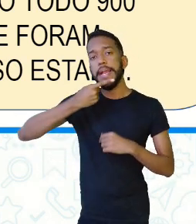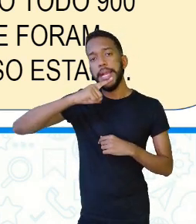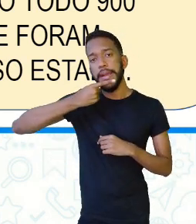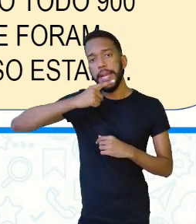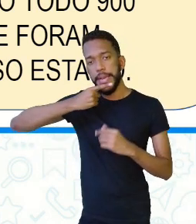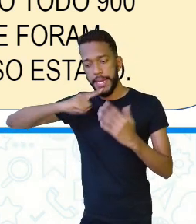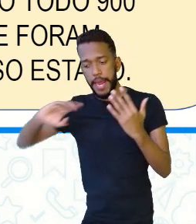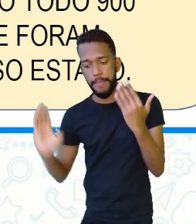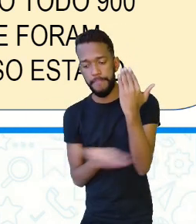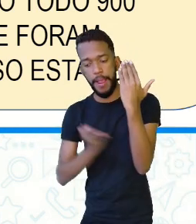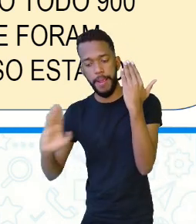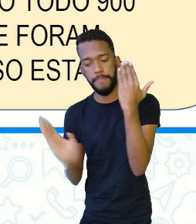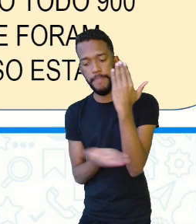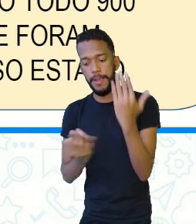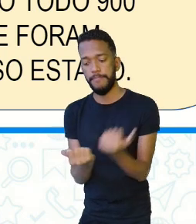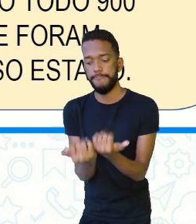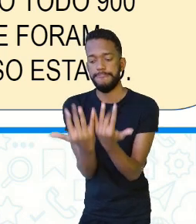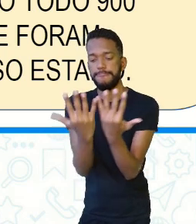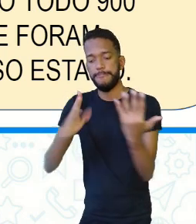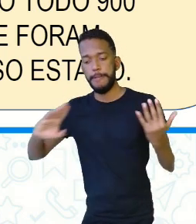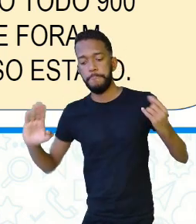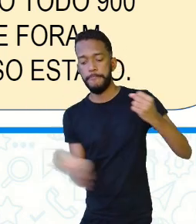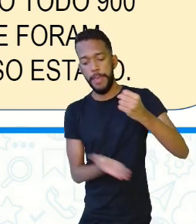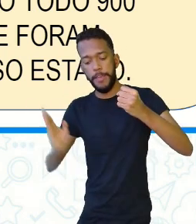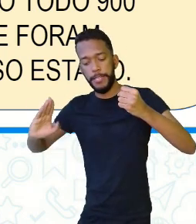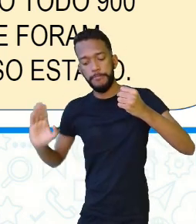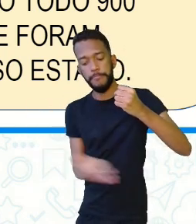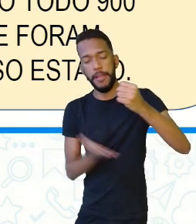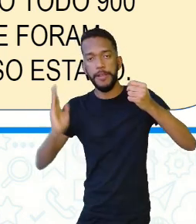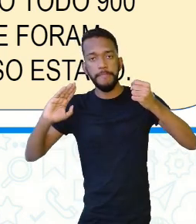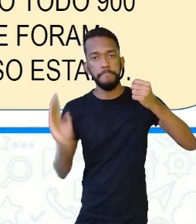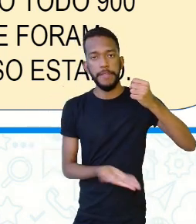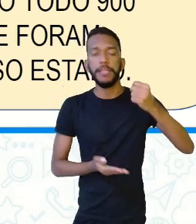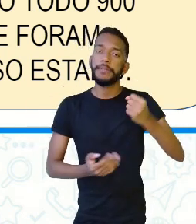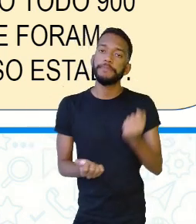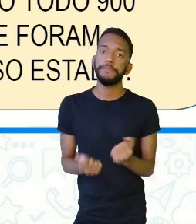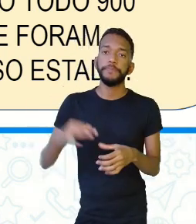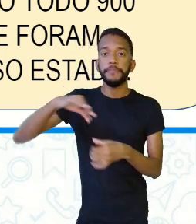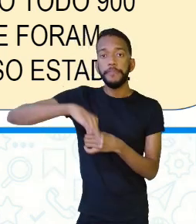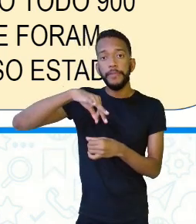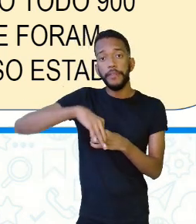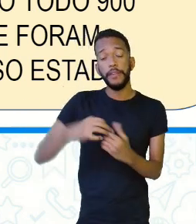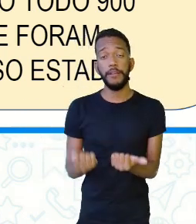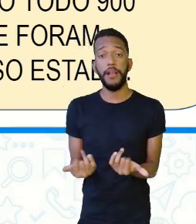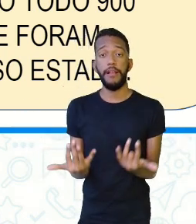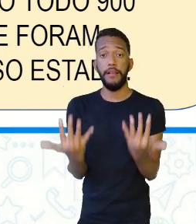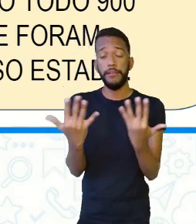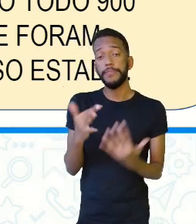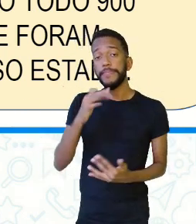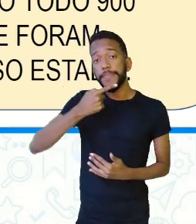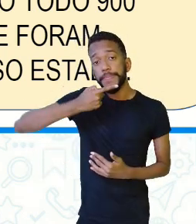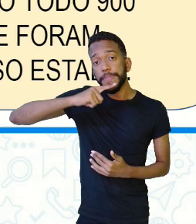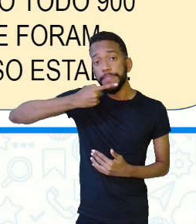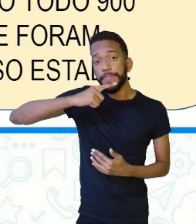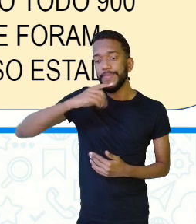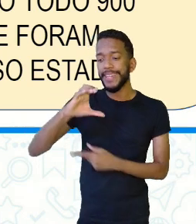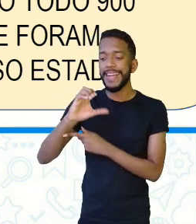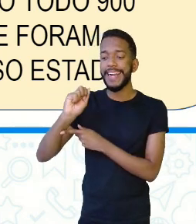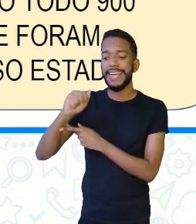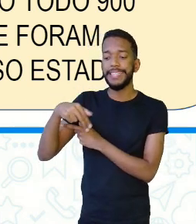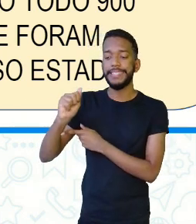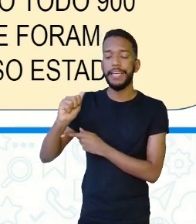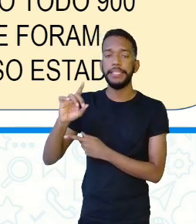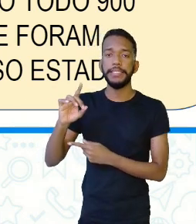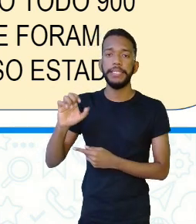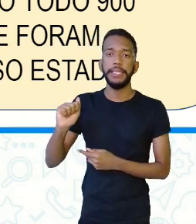na época aqui de Recife, nós falamos isso em outras aulas, era o cultivo da cana-de-açúcar, que era chamado, o açúcar, o